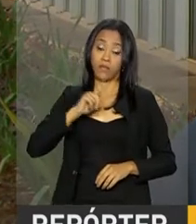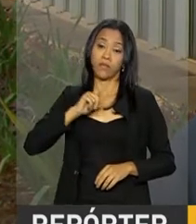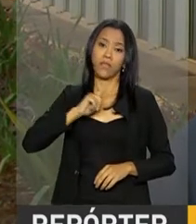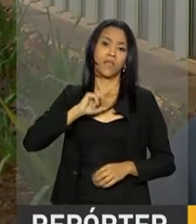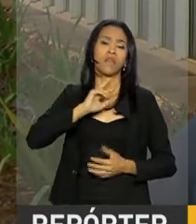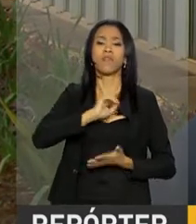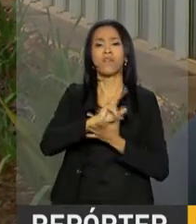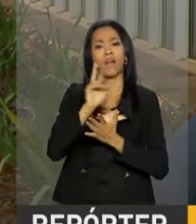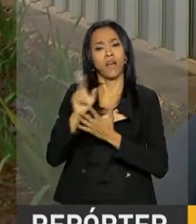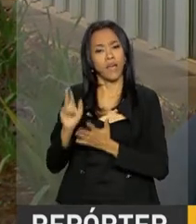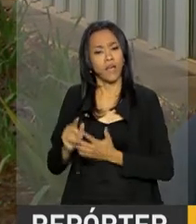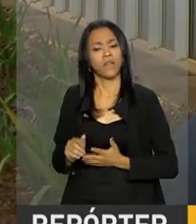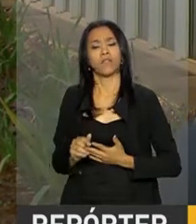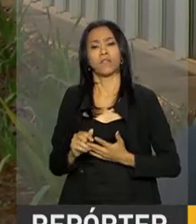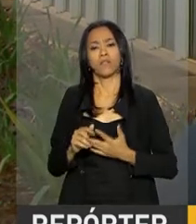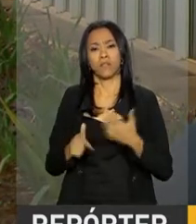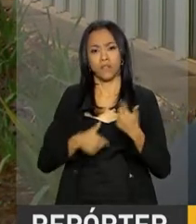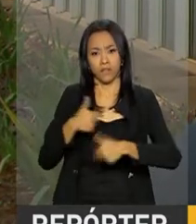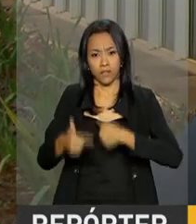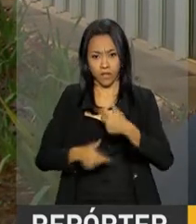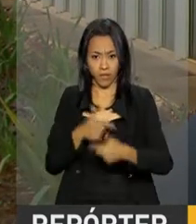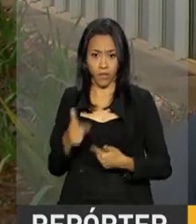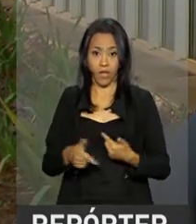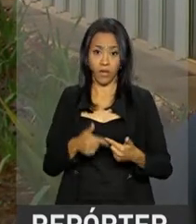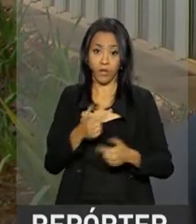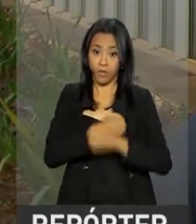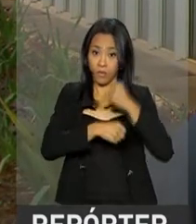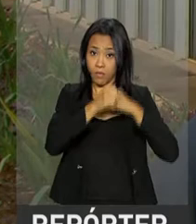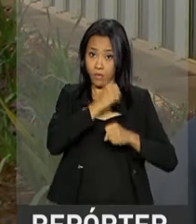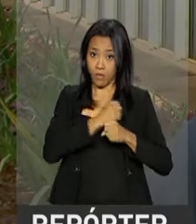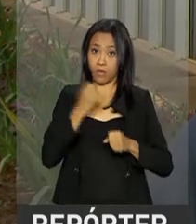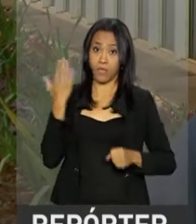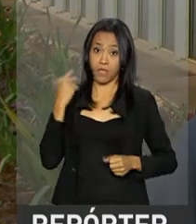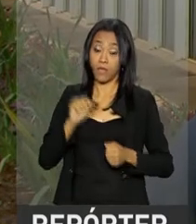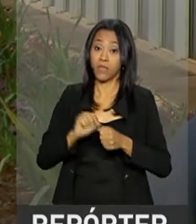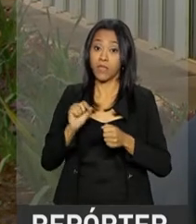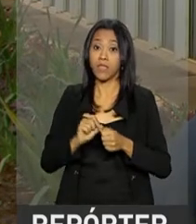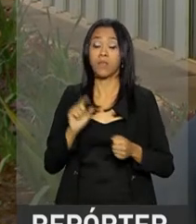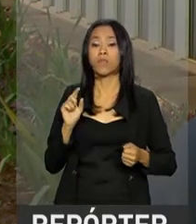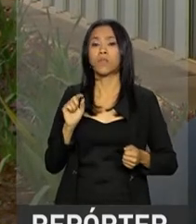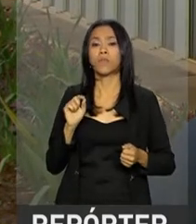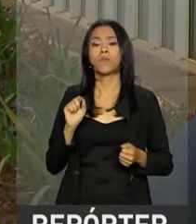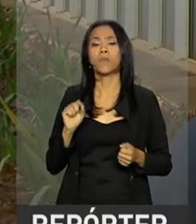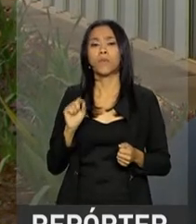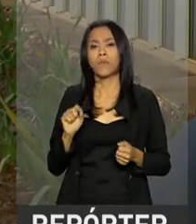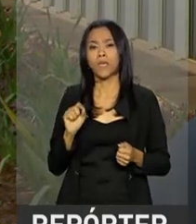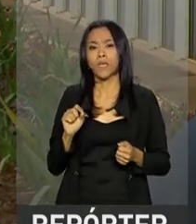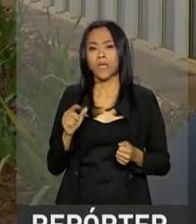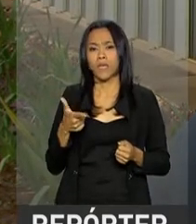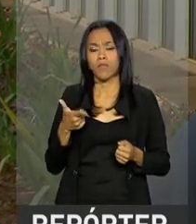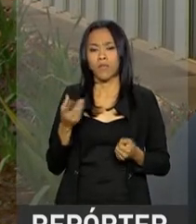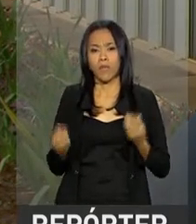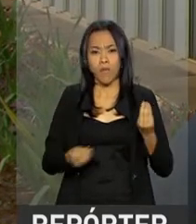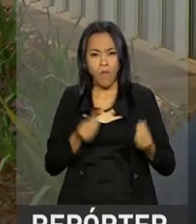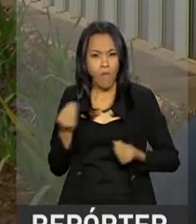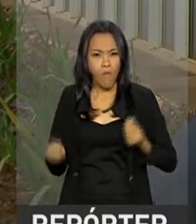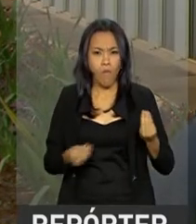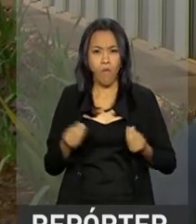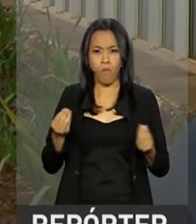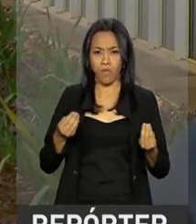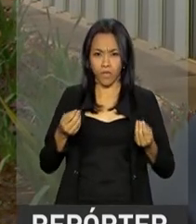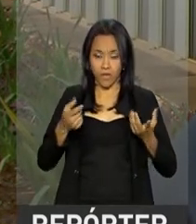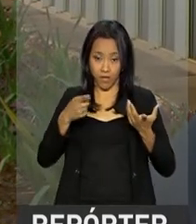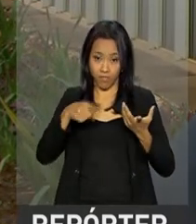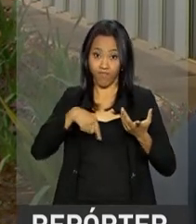que ela vem fazendo durante o ano nós ano passado nós fizemos o mapeamento de pontos vulneráveis à exploração sexual de crianças e adolescentes nesse ano